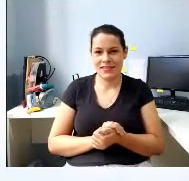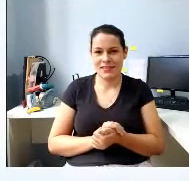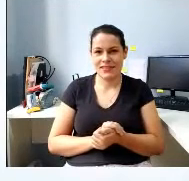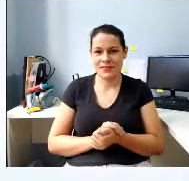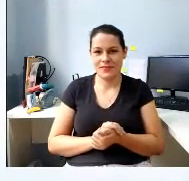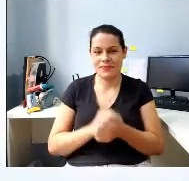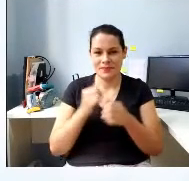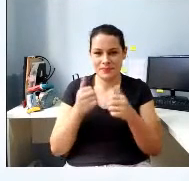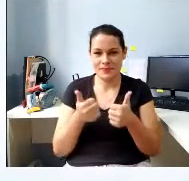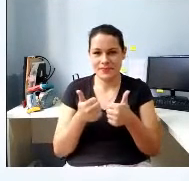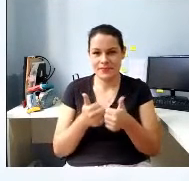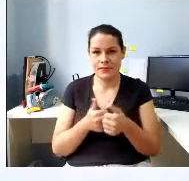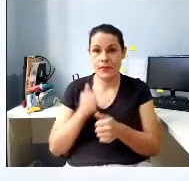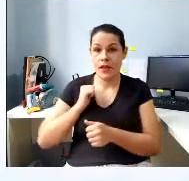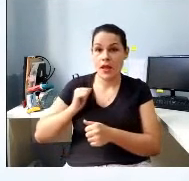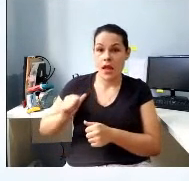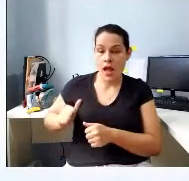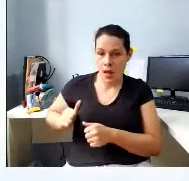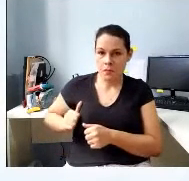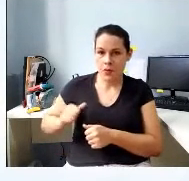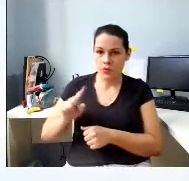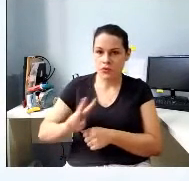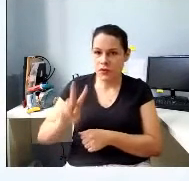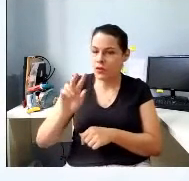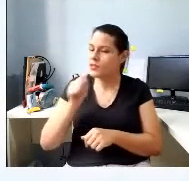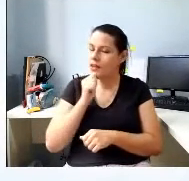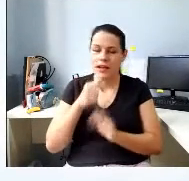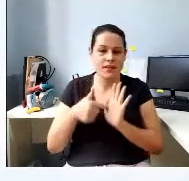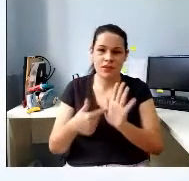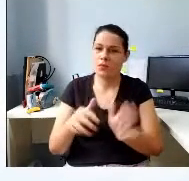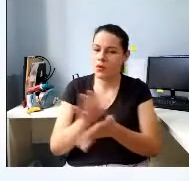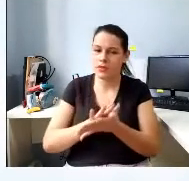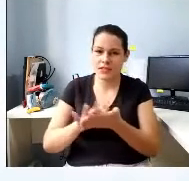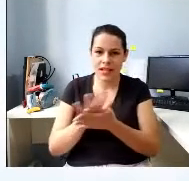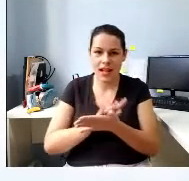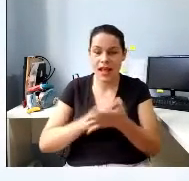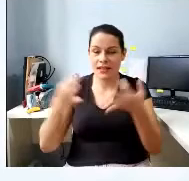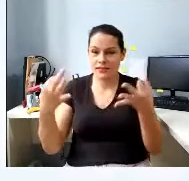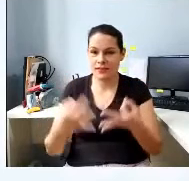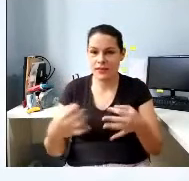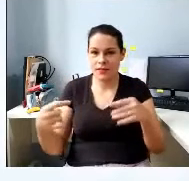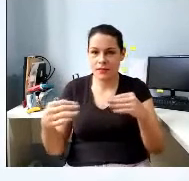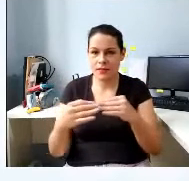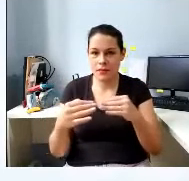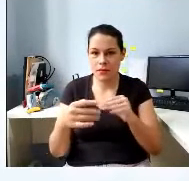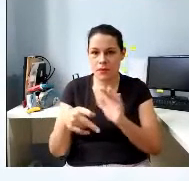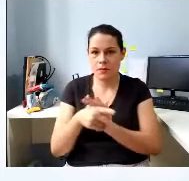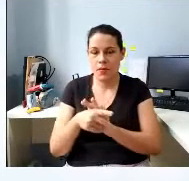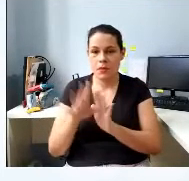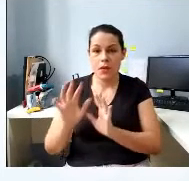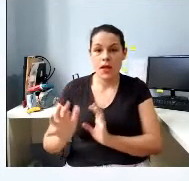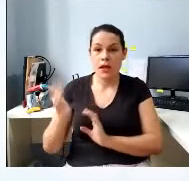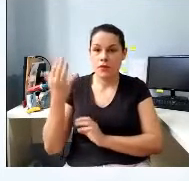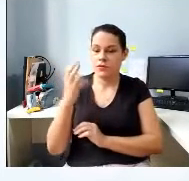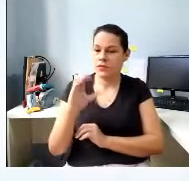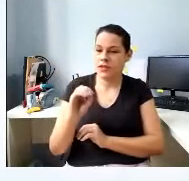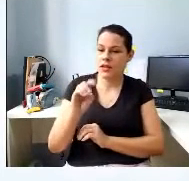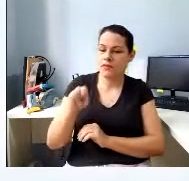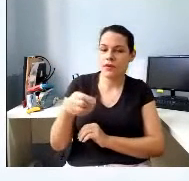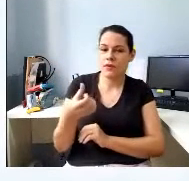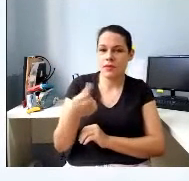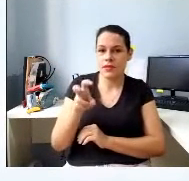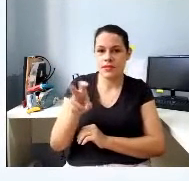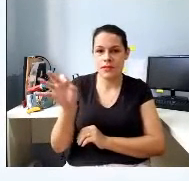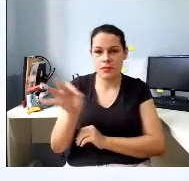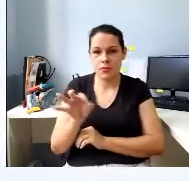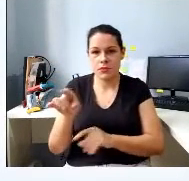A Bolsa de Valores não está repercutindo os resultados municipais nesse momento agora, está com um crescimento de 0,65%, muito